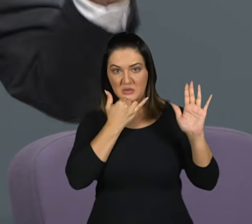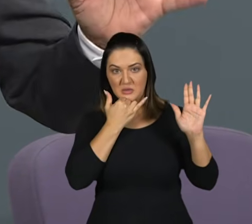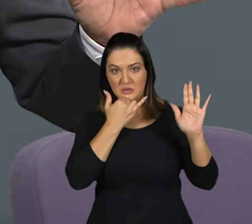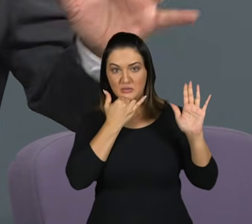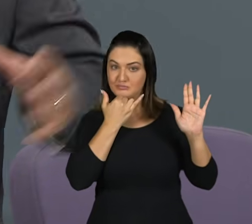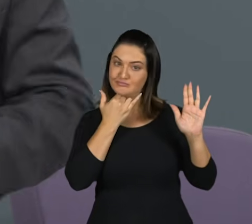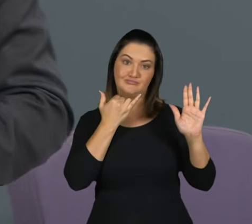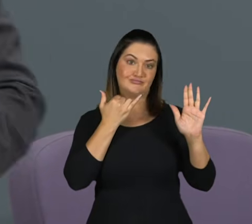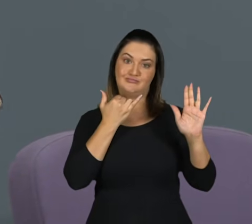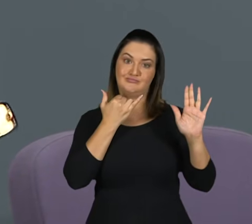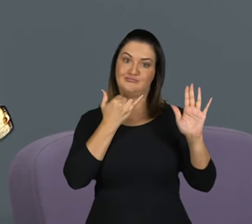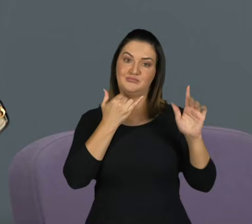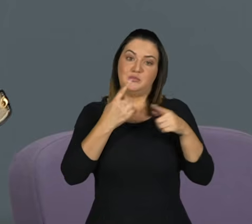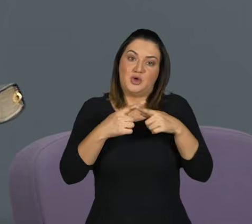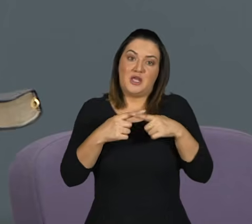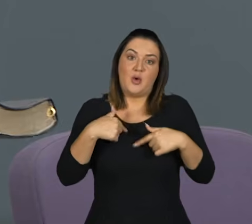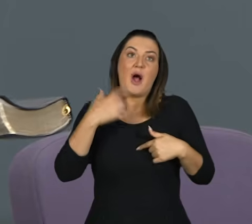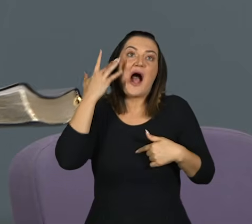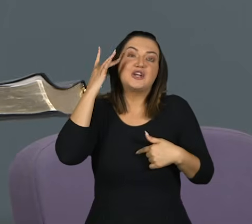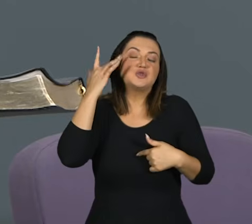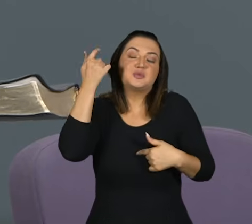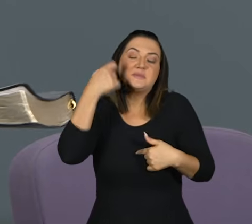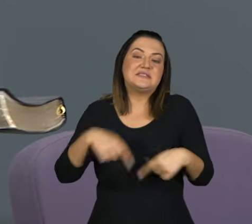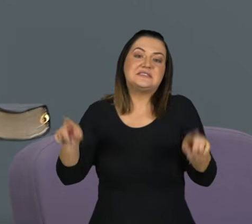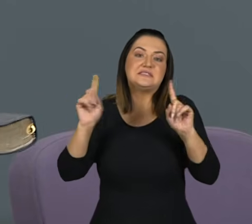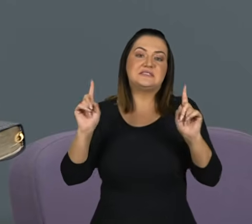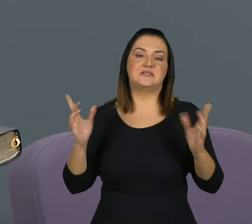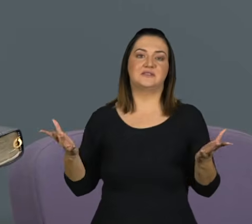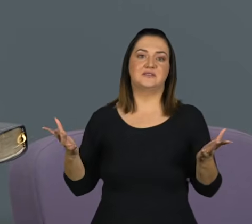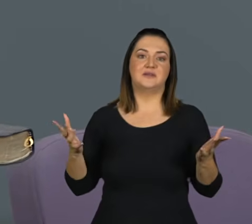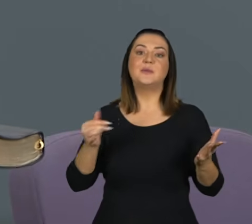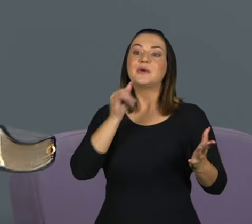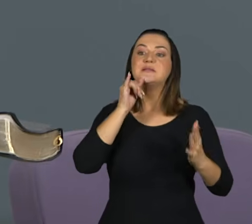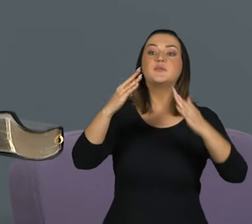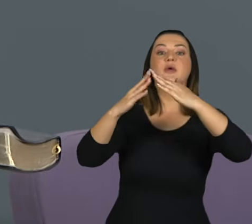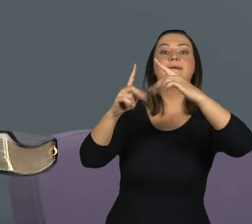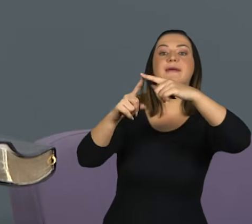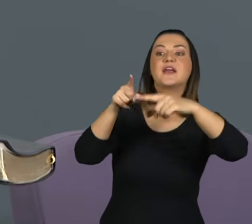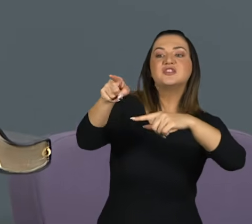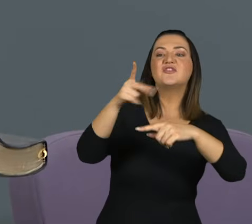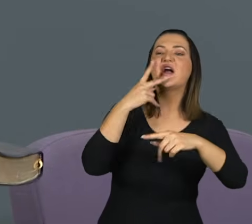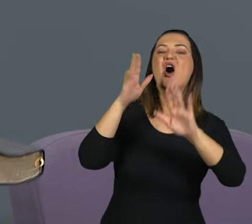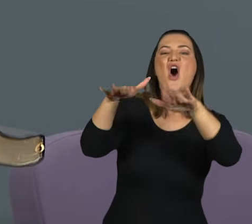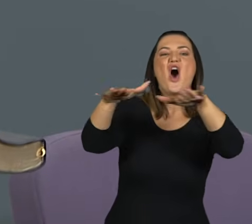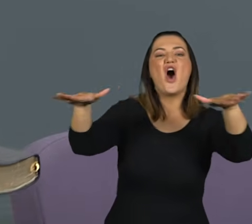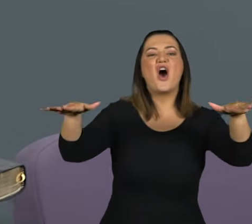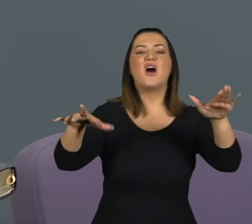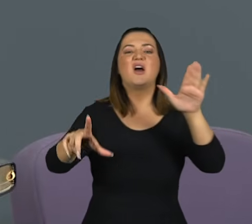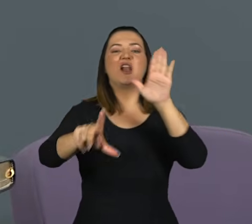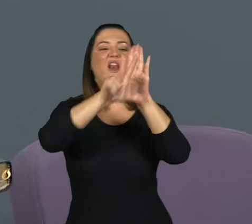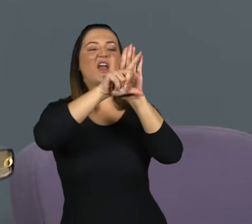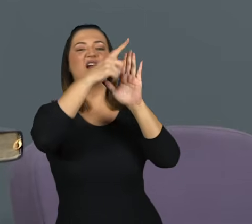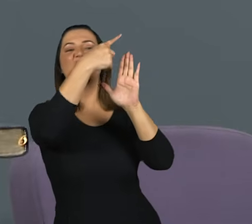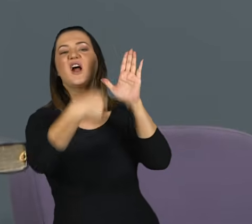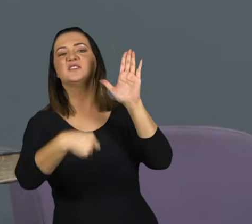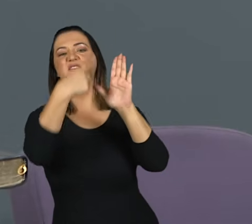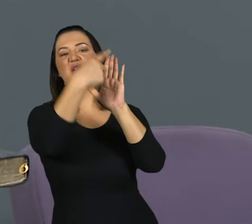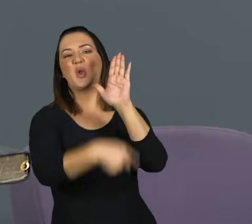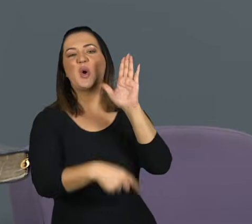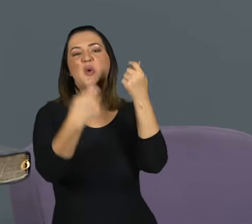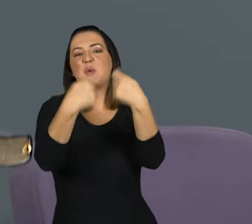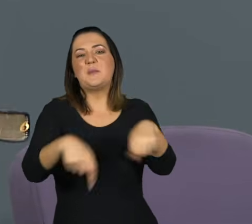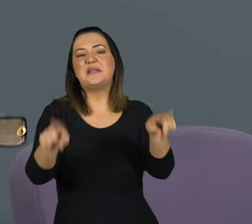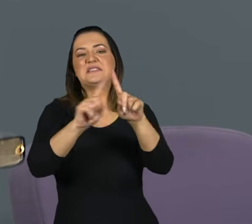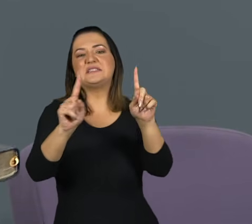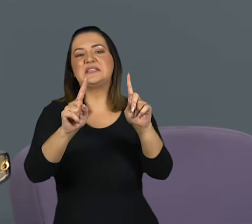lei foi abolida, se eu pertenço a uma denominação que anuncia que a lei foi abolida, se não tem mais lei, não tem mais pecado. Se não tem mais